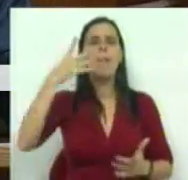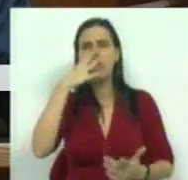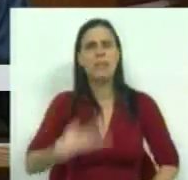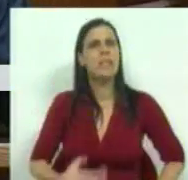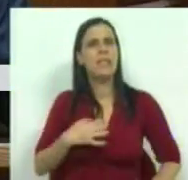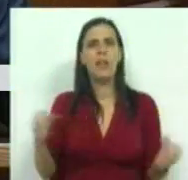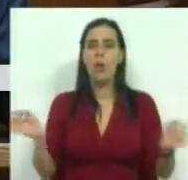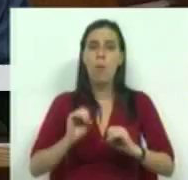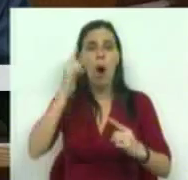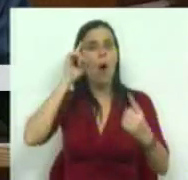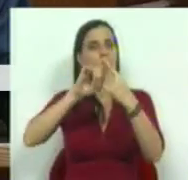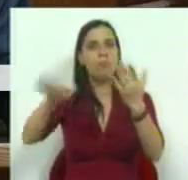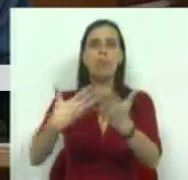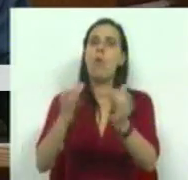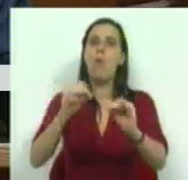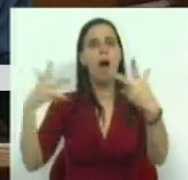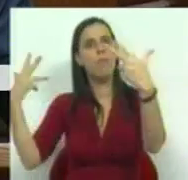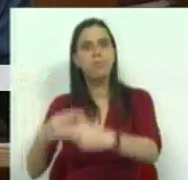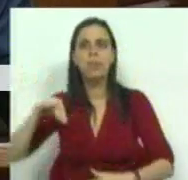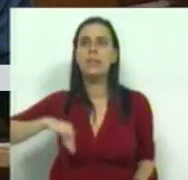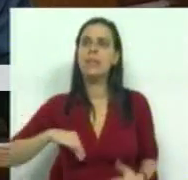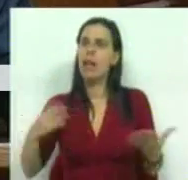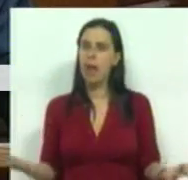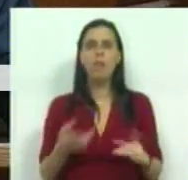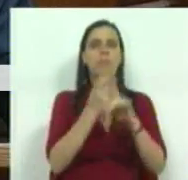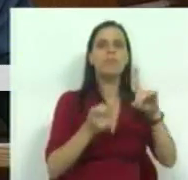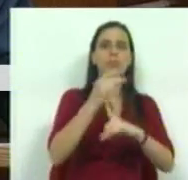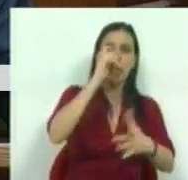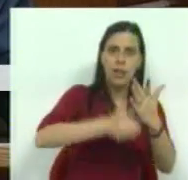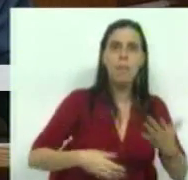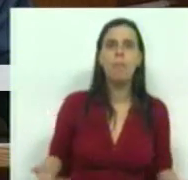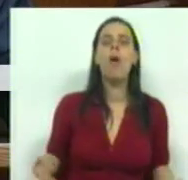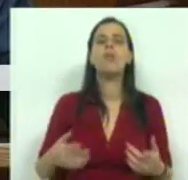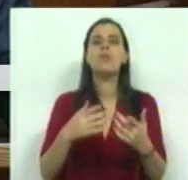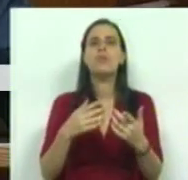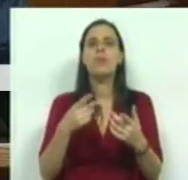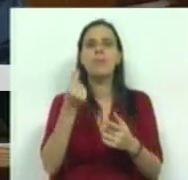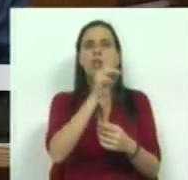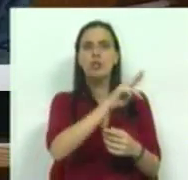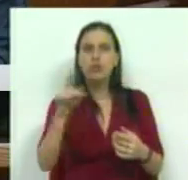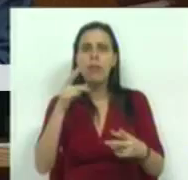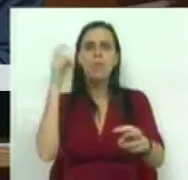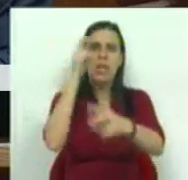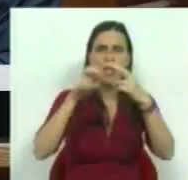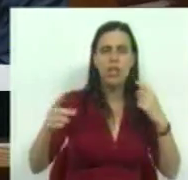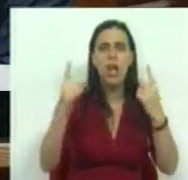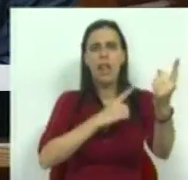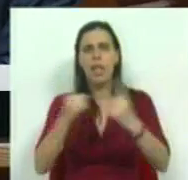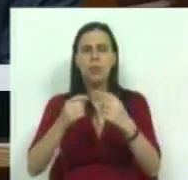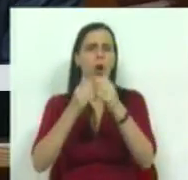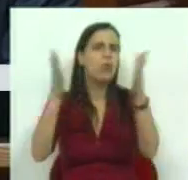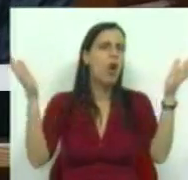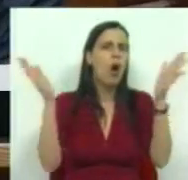sentido ou qualquer propósito, que se cortem salários, se aumentam impostos, se aumentam tarifários na energia, transportes e